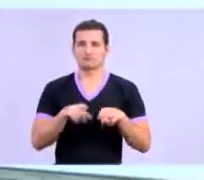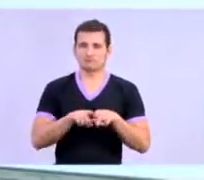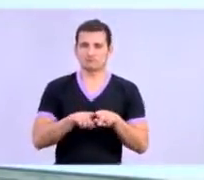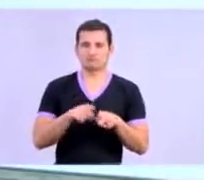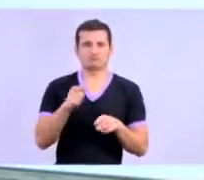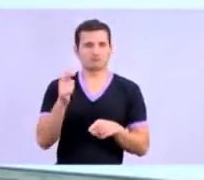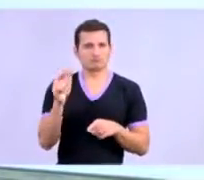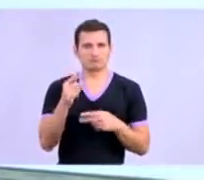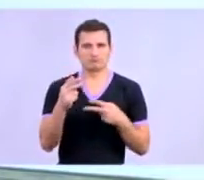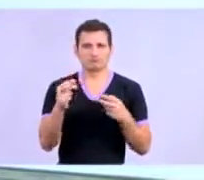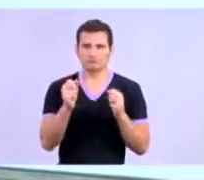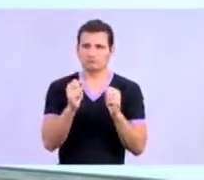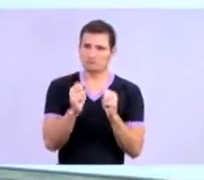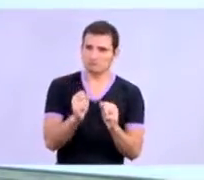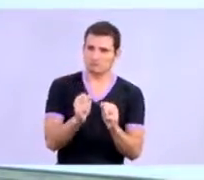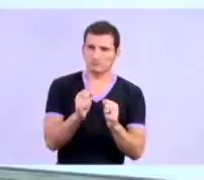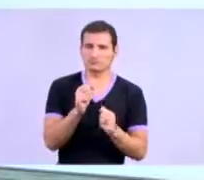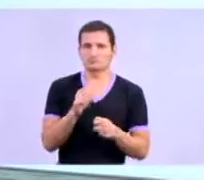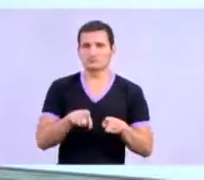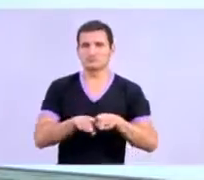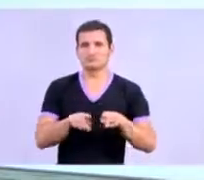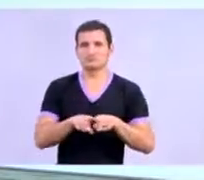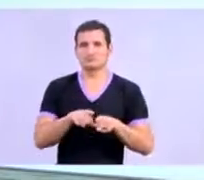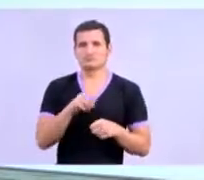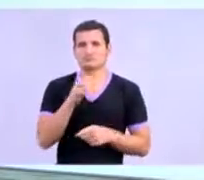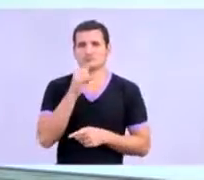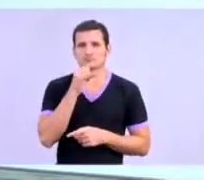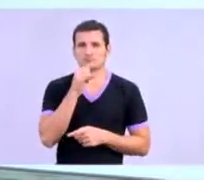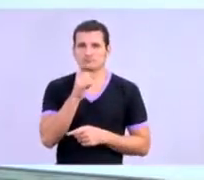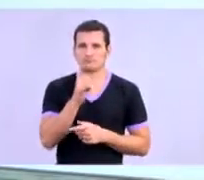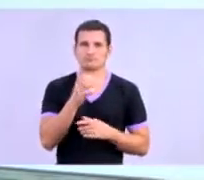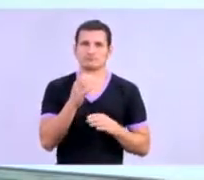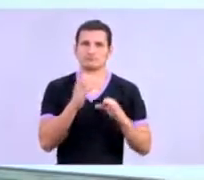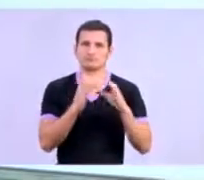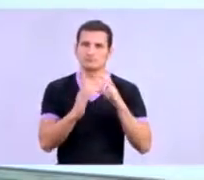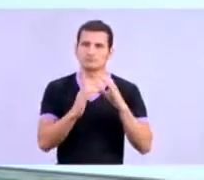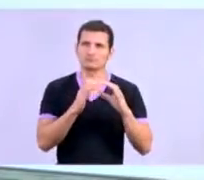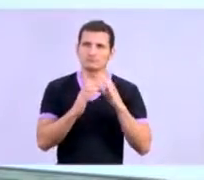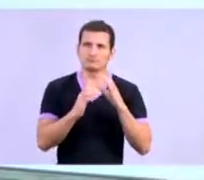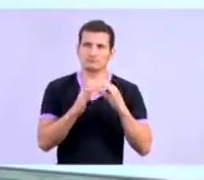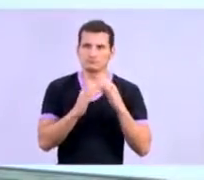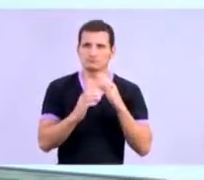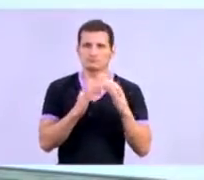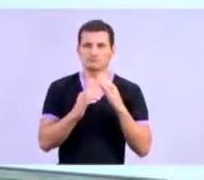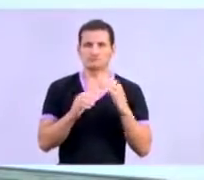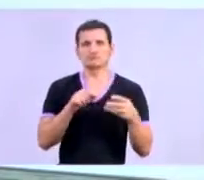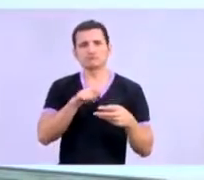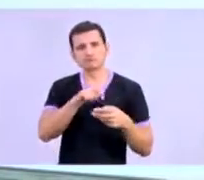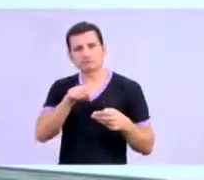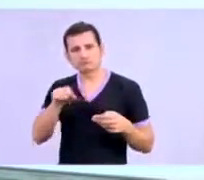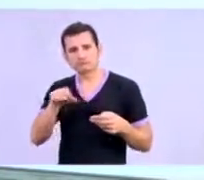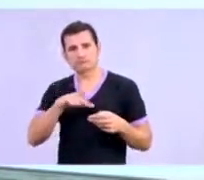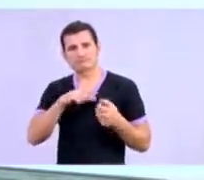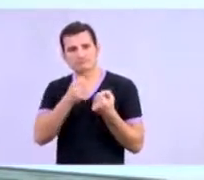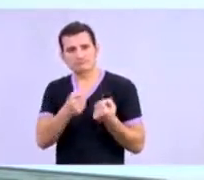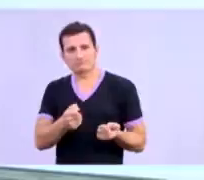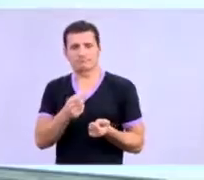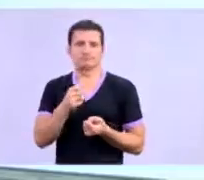professor, também, por exemplo, se um canal de comunicação está muito sobrecarregado. Imagina que a sua